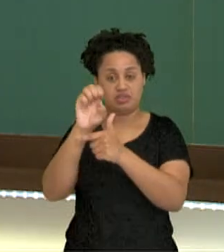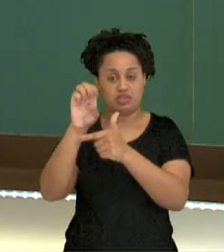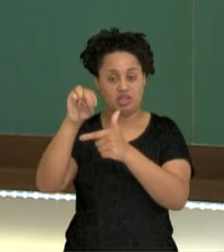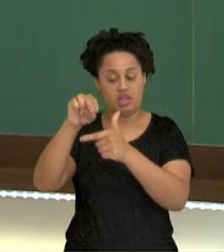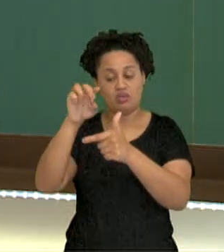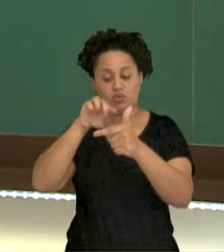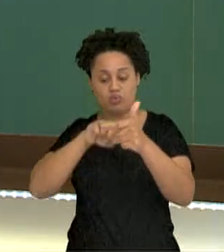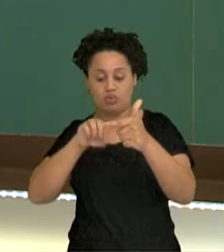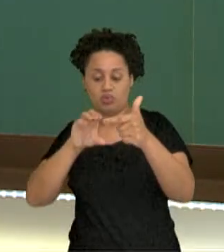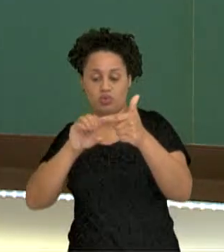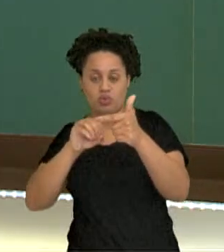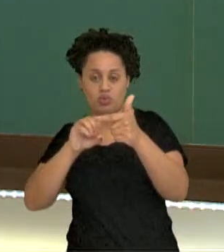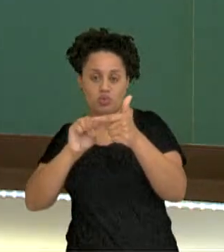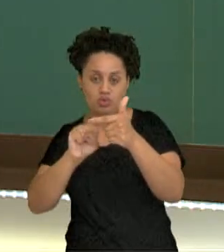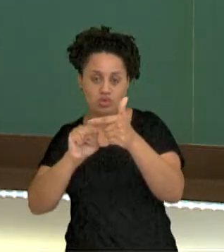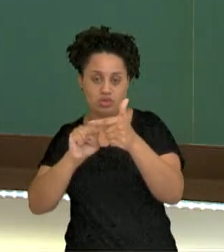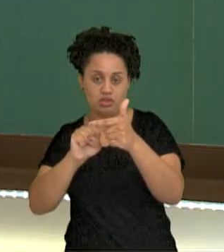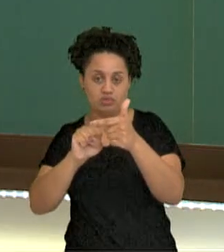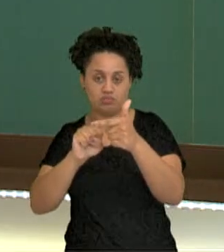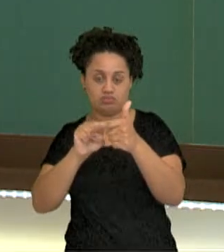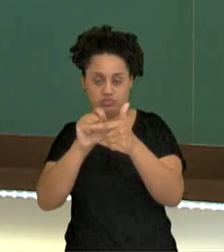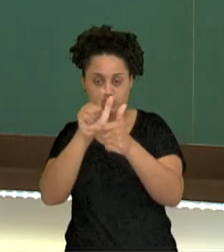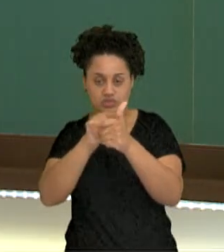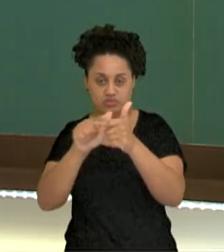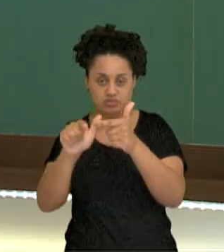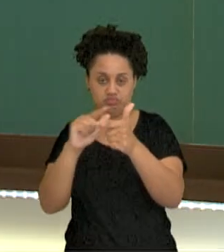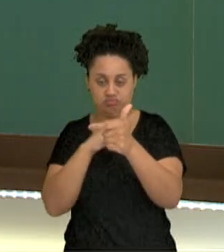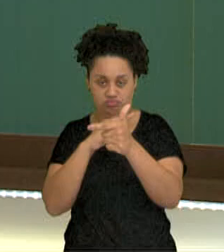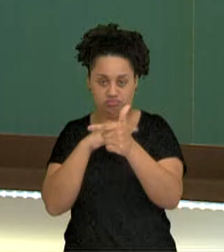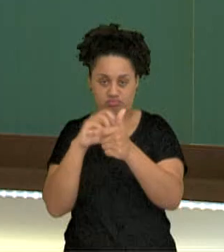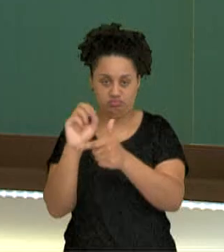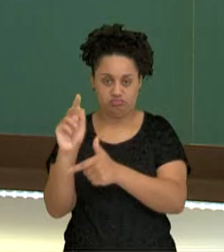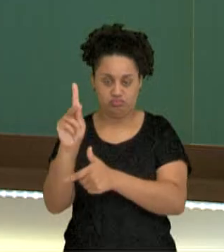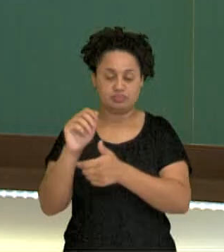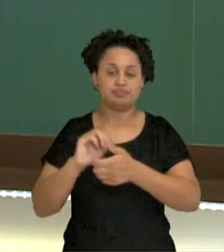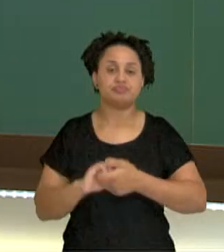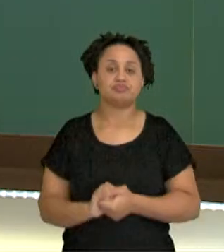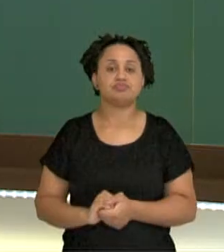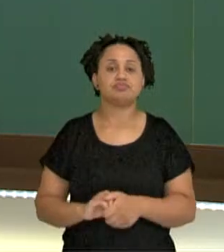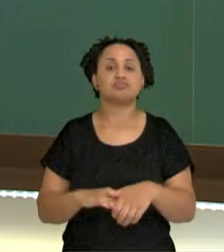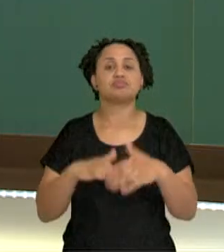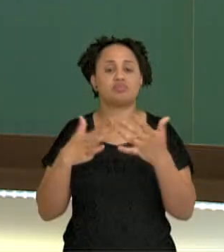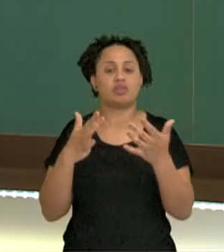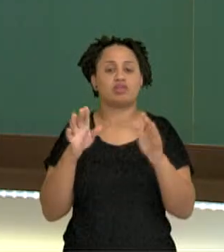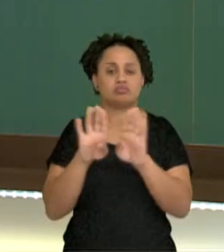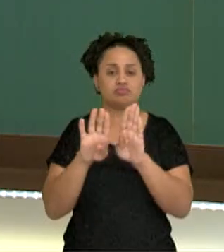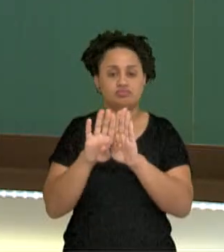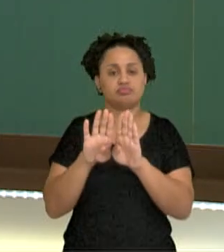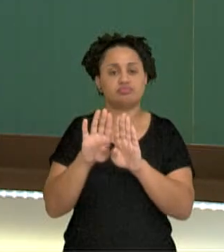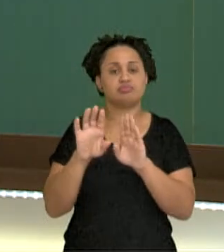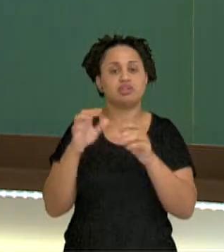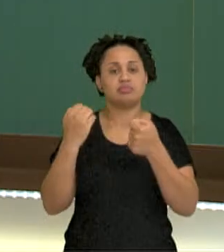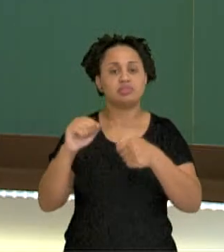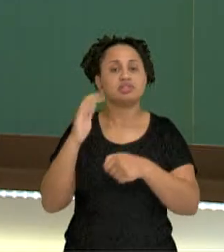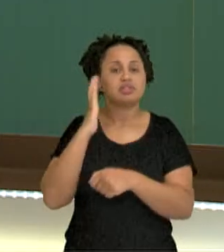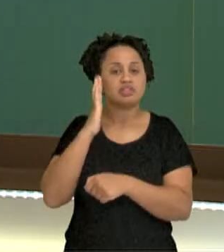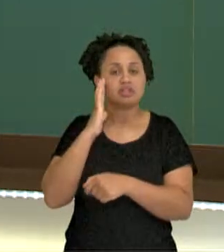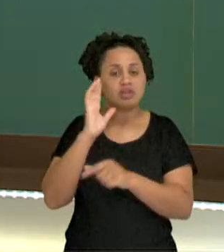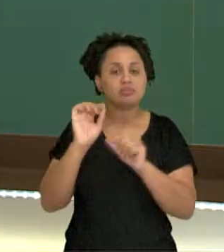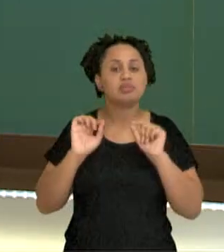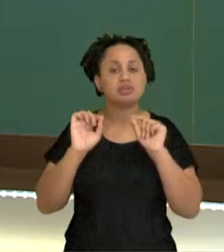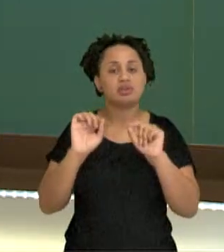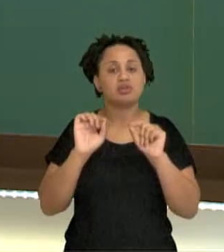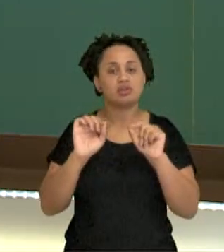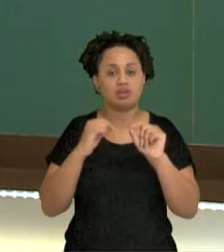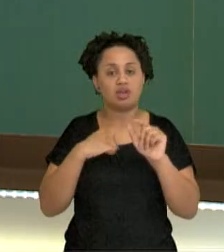seno desse ângulo pelo cosseno desse ângulo, ok? Então, além do que você tem também aquela definição